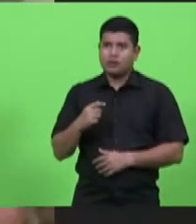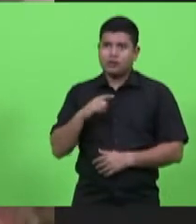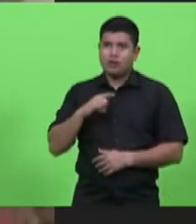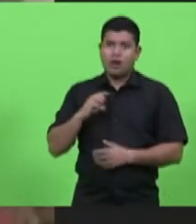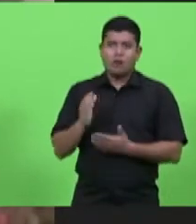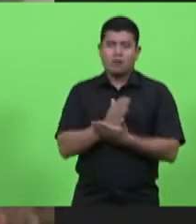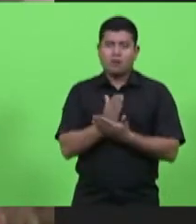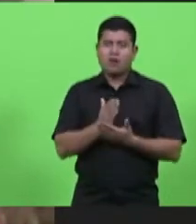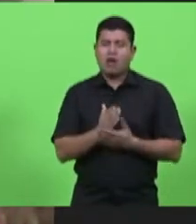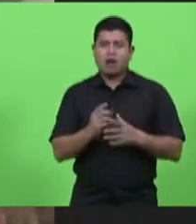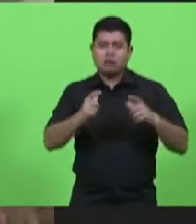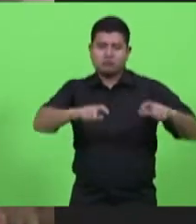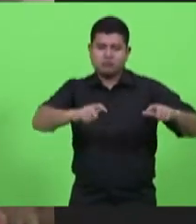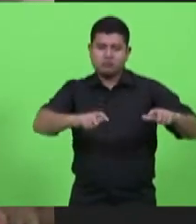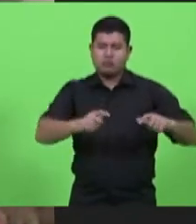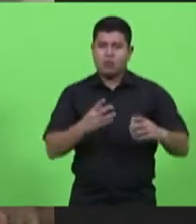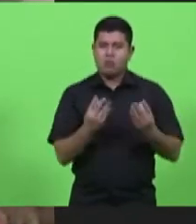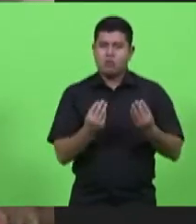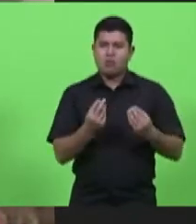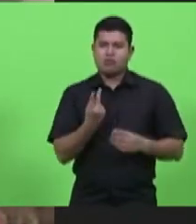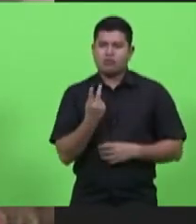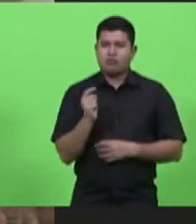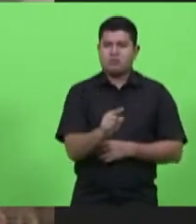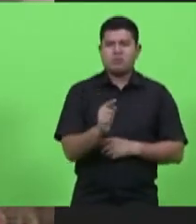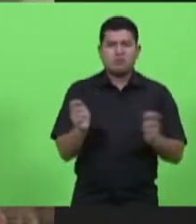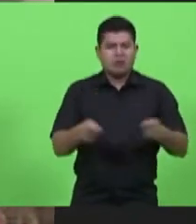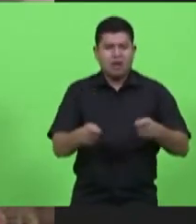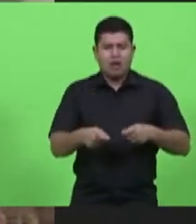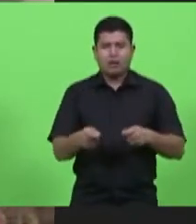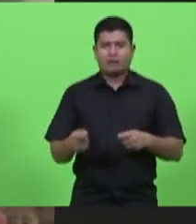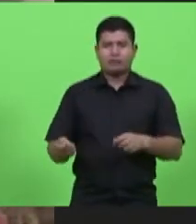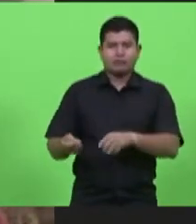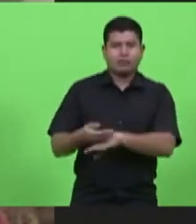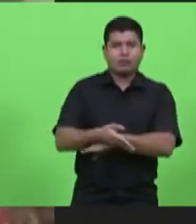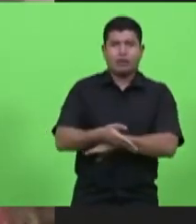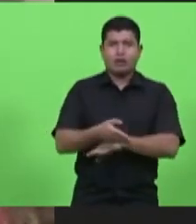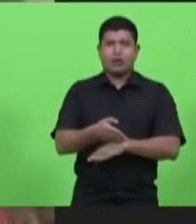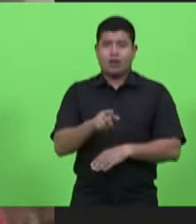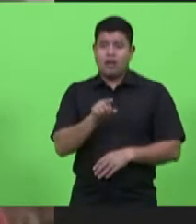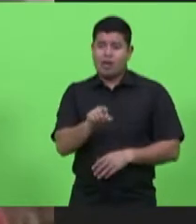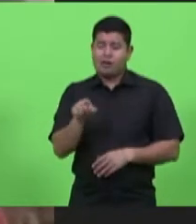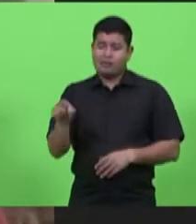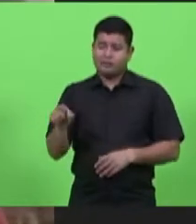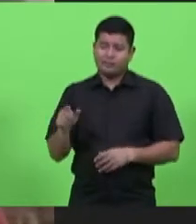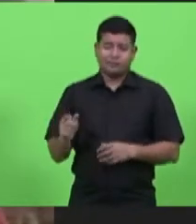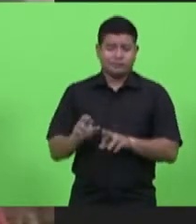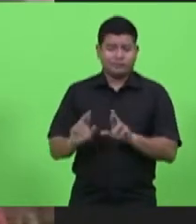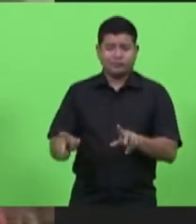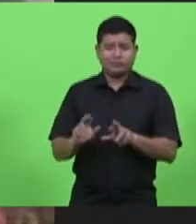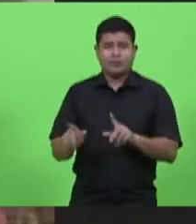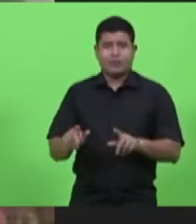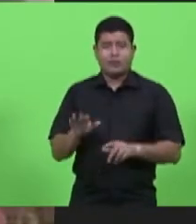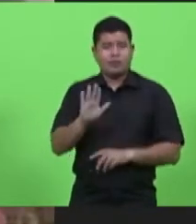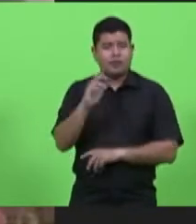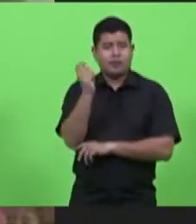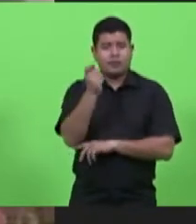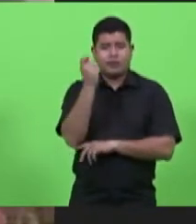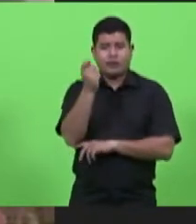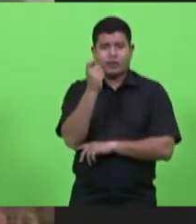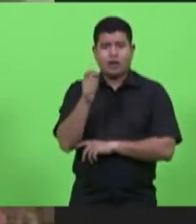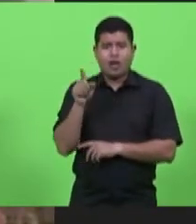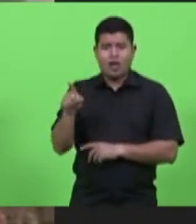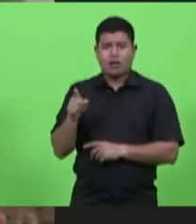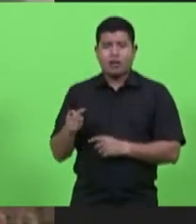50 pessoas não é nada. Acho insensata essa atitude do governo do Paraná. Por outro lado, aqui nós temos o Rio Grande do Sul, que estabeleceu